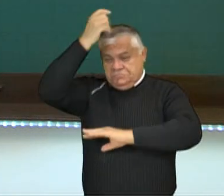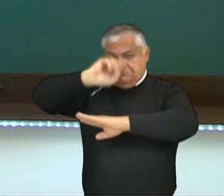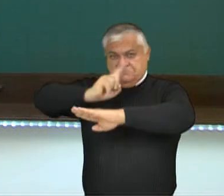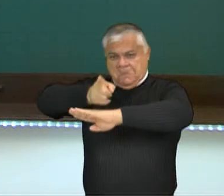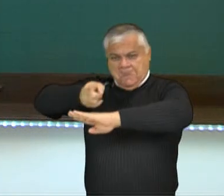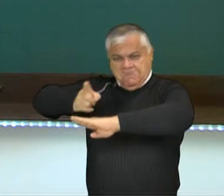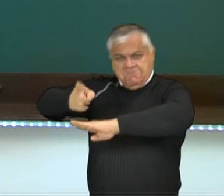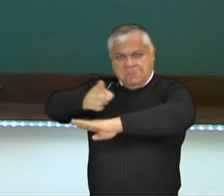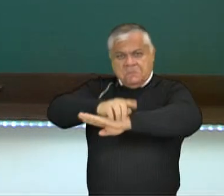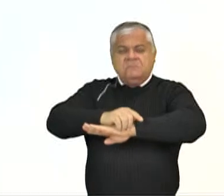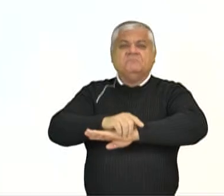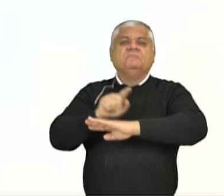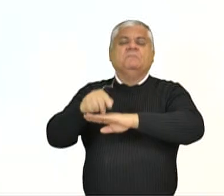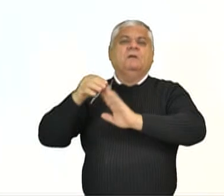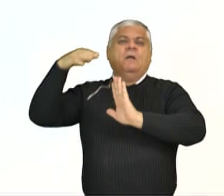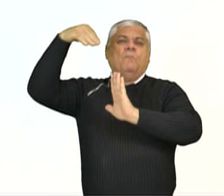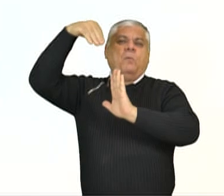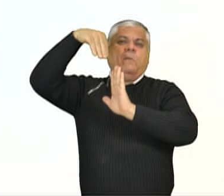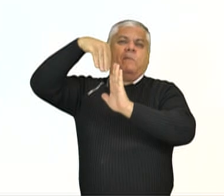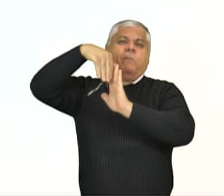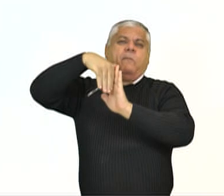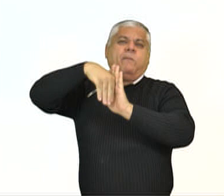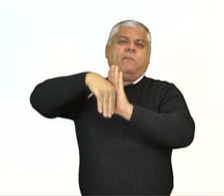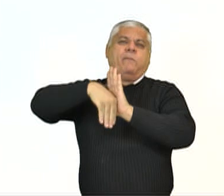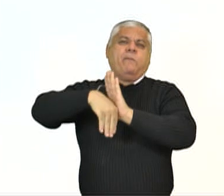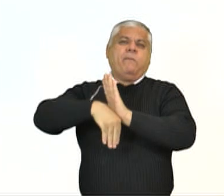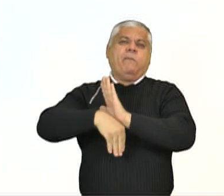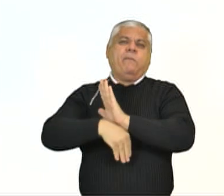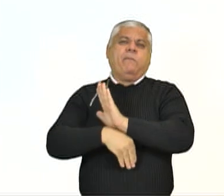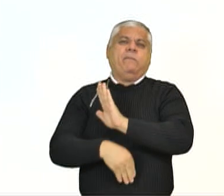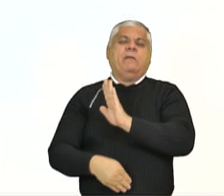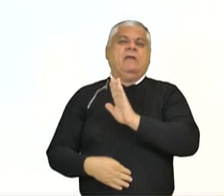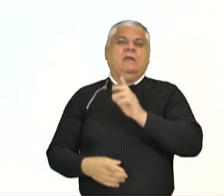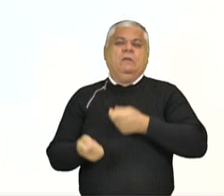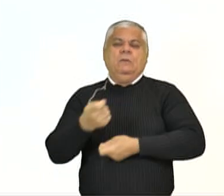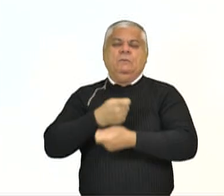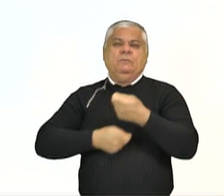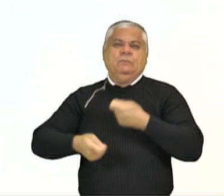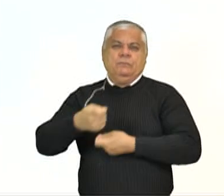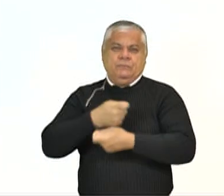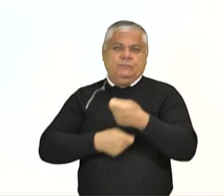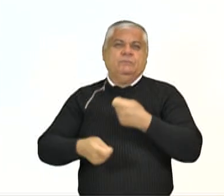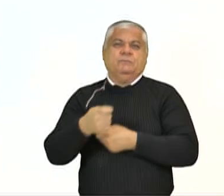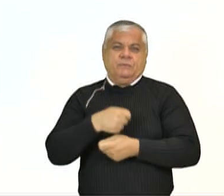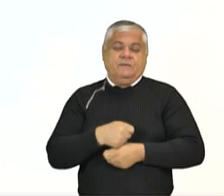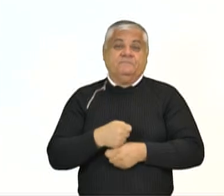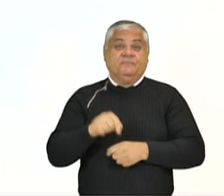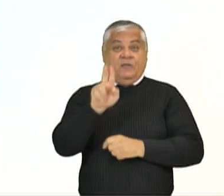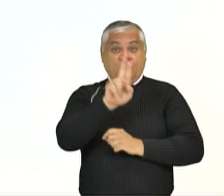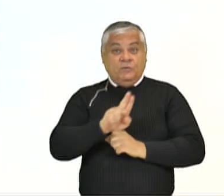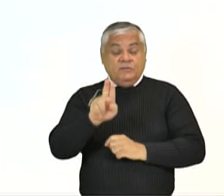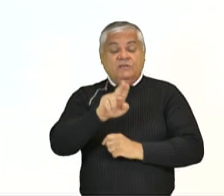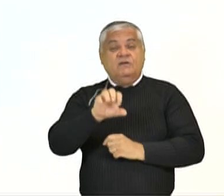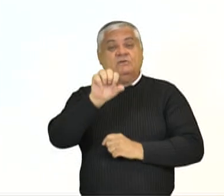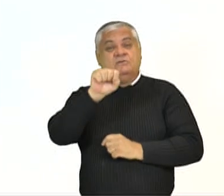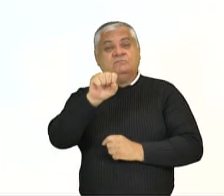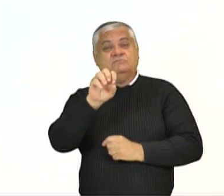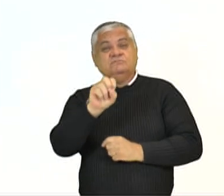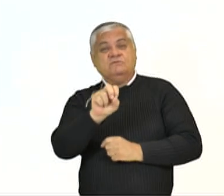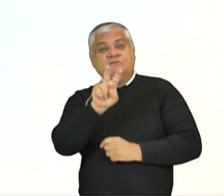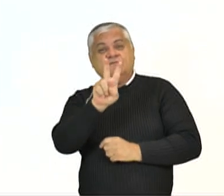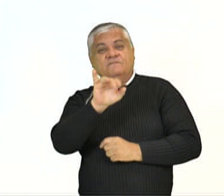surgiram após a decadência do poder econômico e geopolítico da União Soviética. Os países já passaram